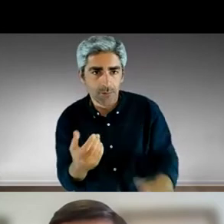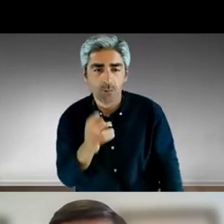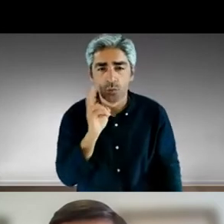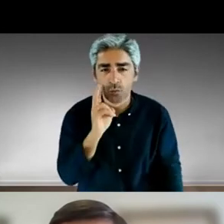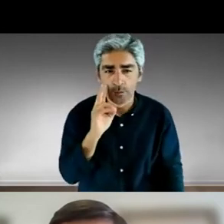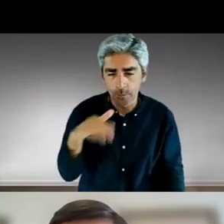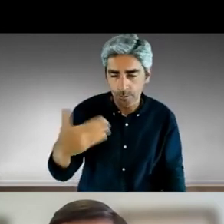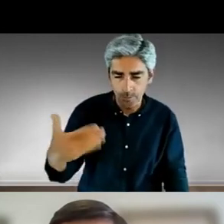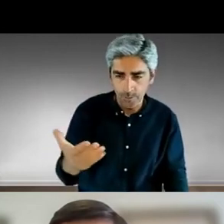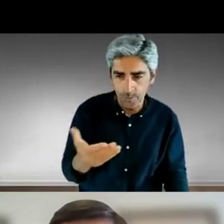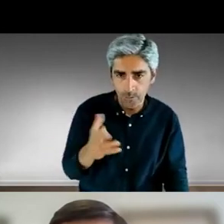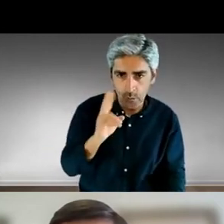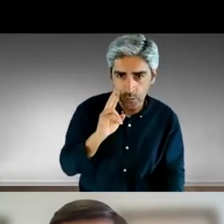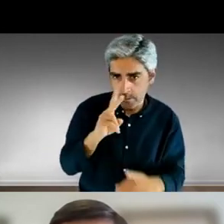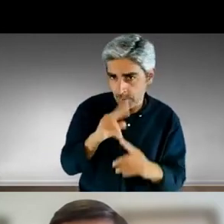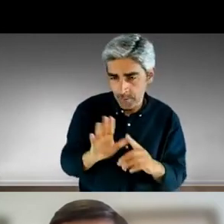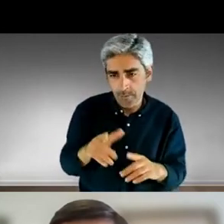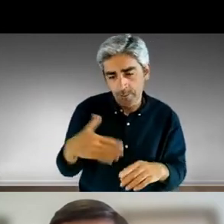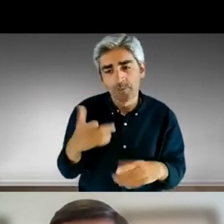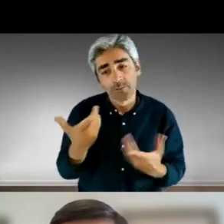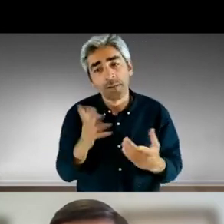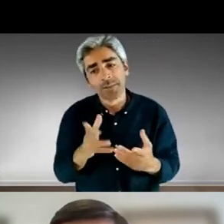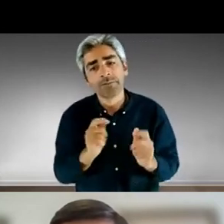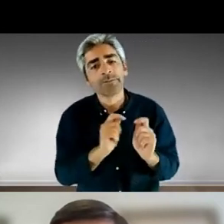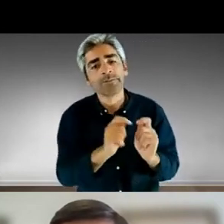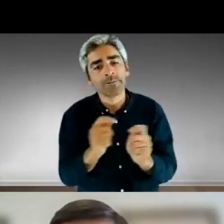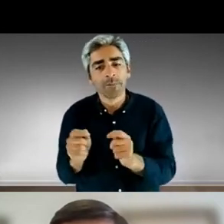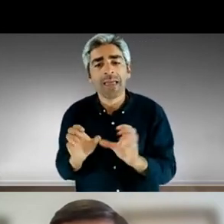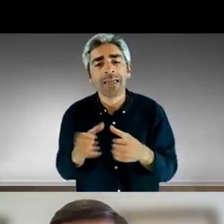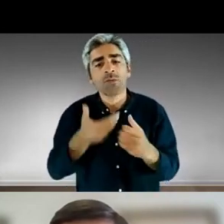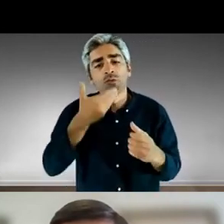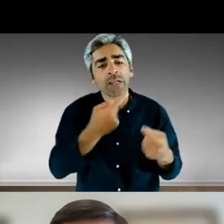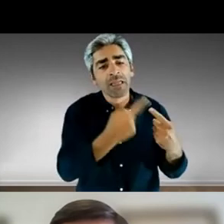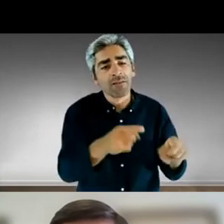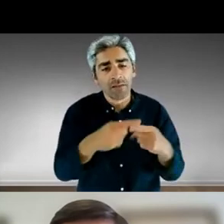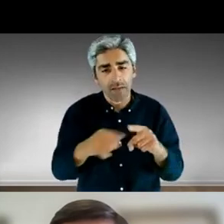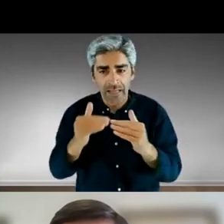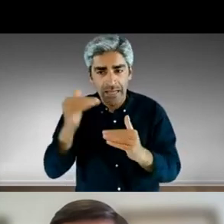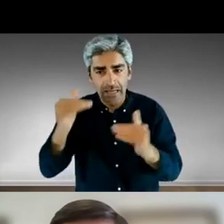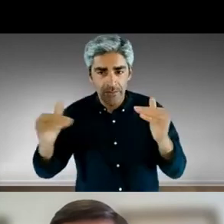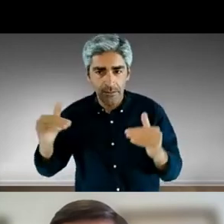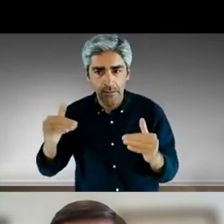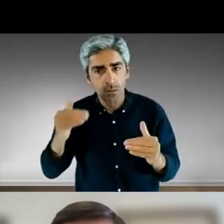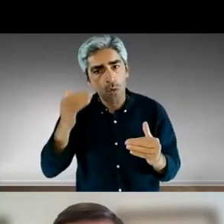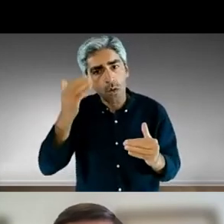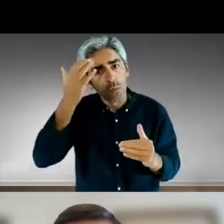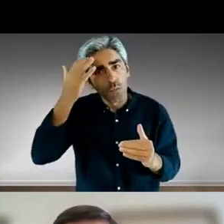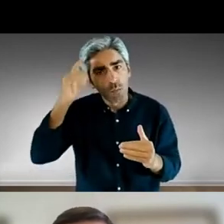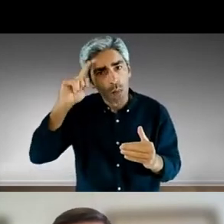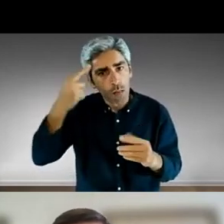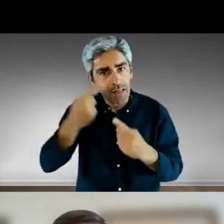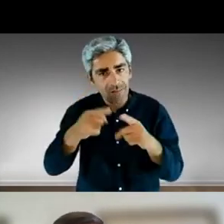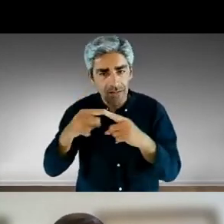Desculpa, continua. E então graduar as equipas com experiências diversas e graus de maturidade diferente será importante.